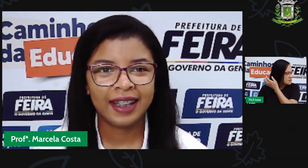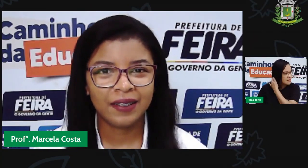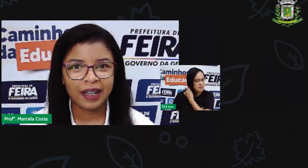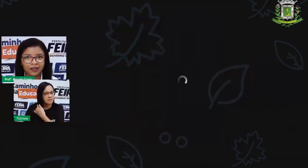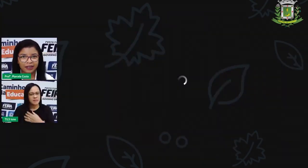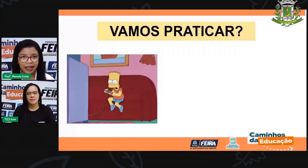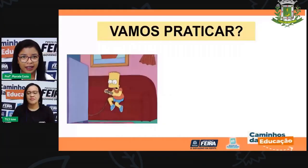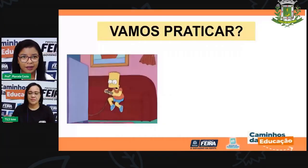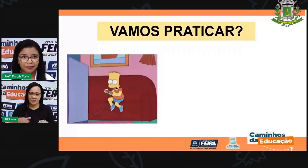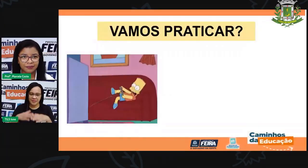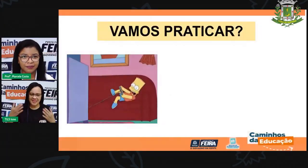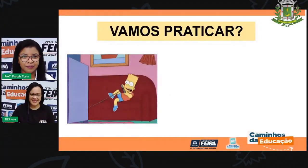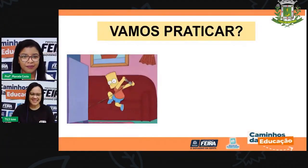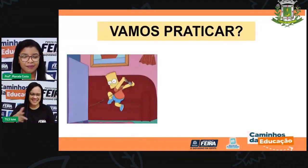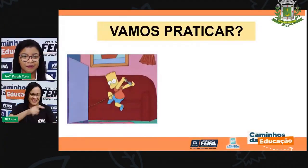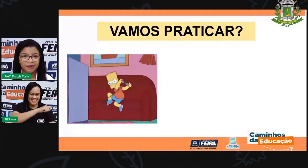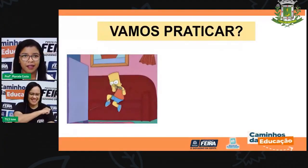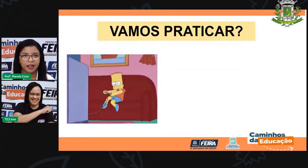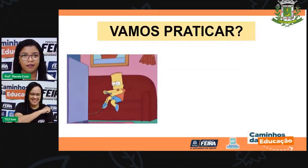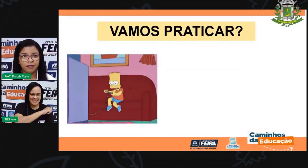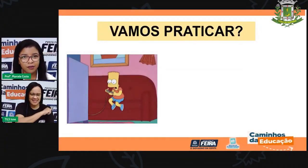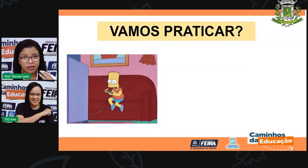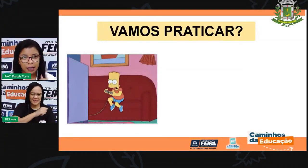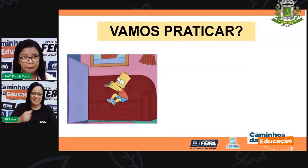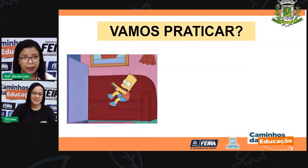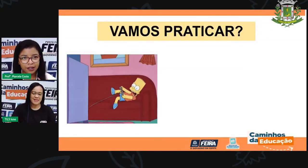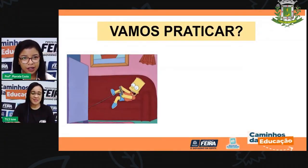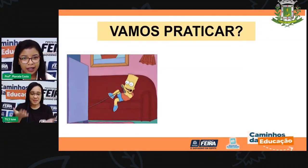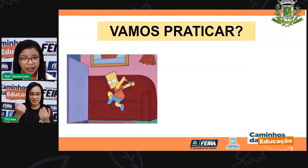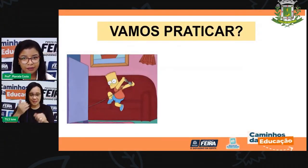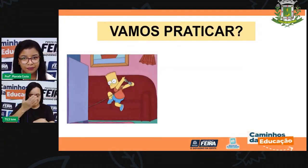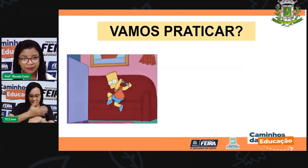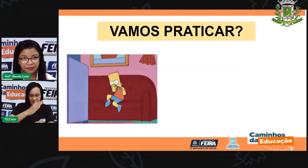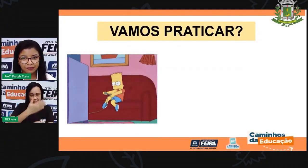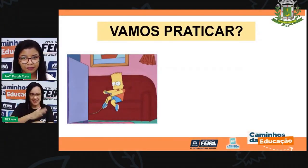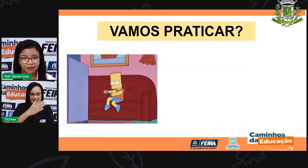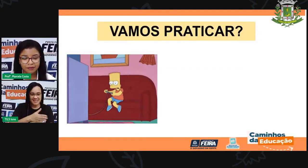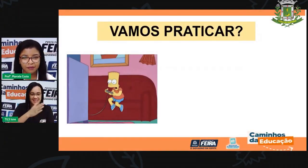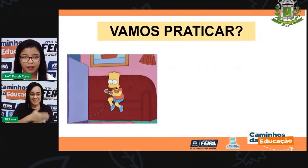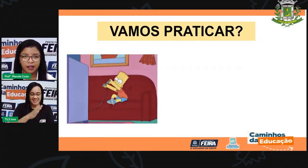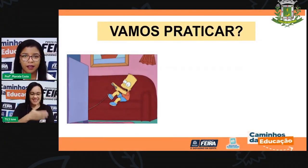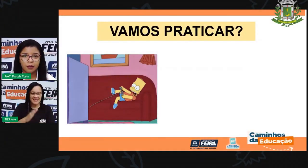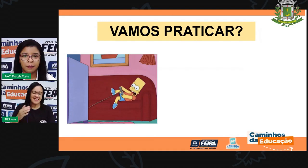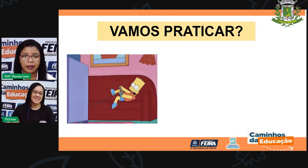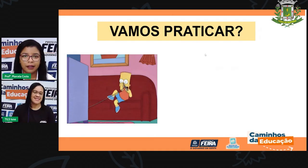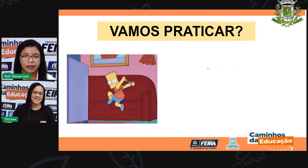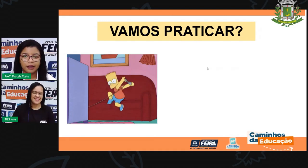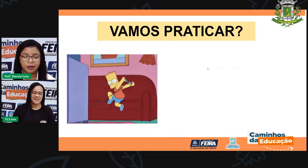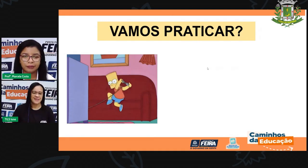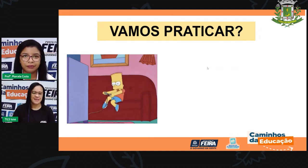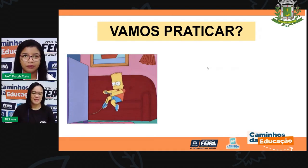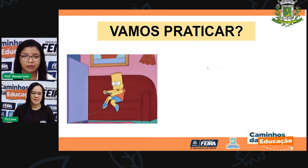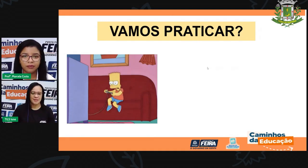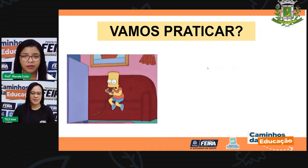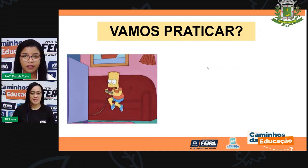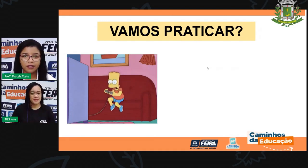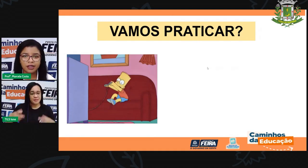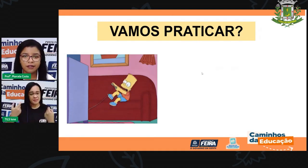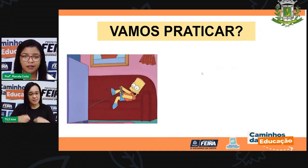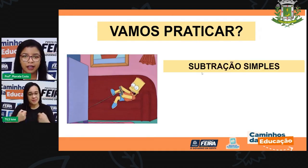então garotada vamos lá praticar pra isso